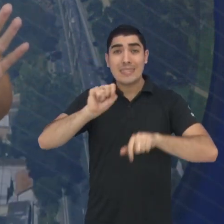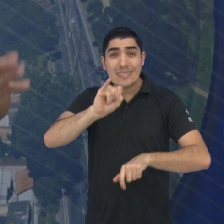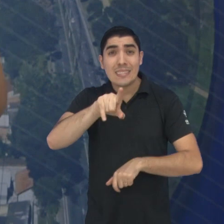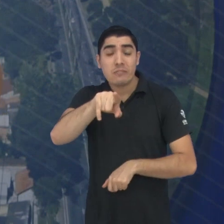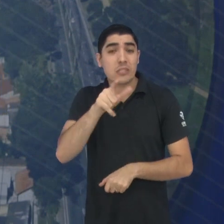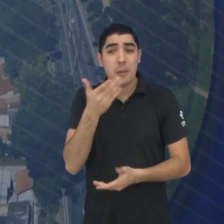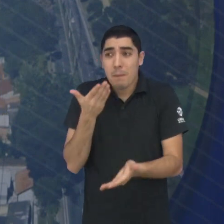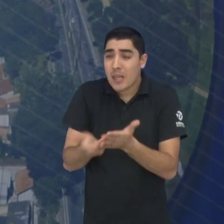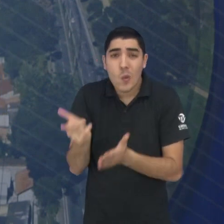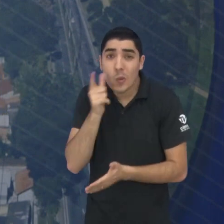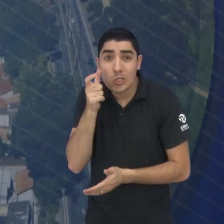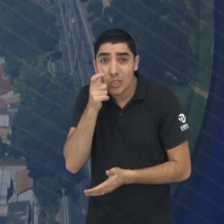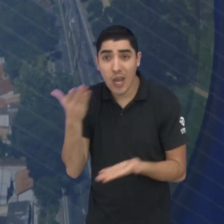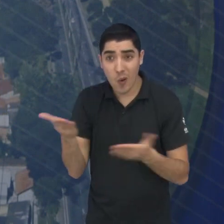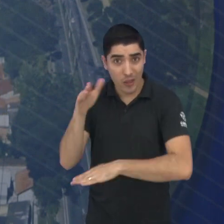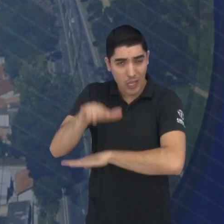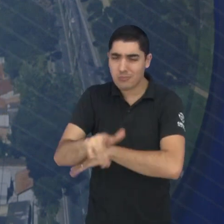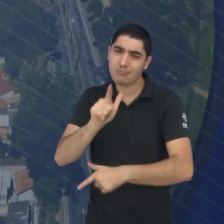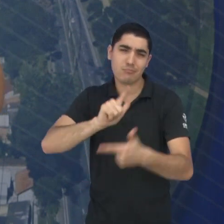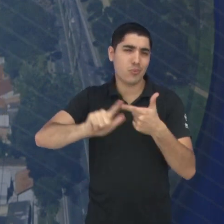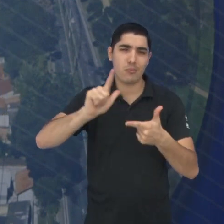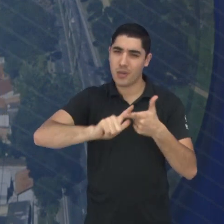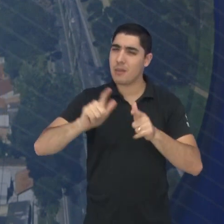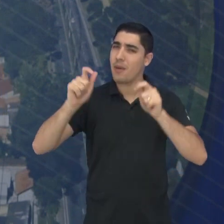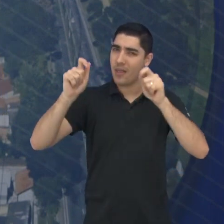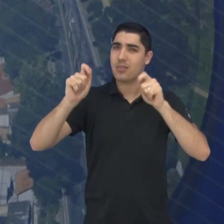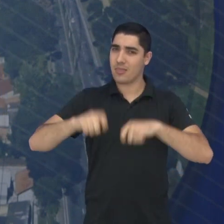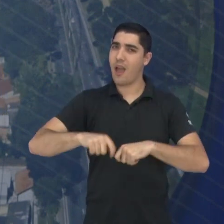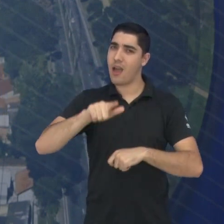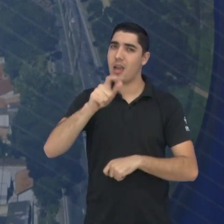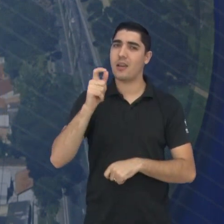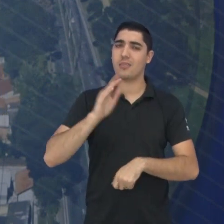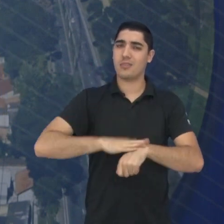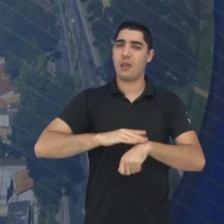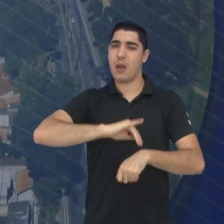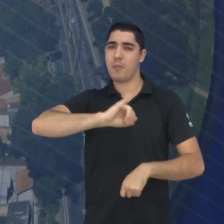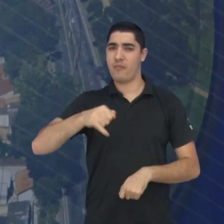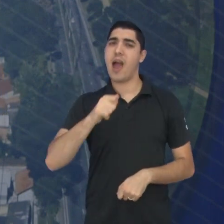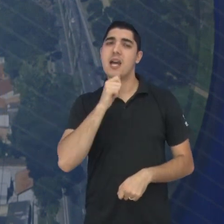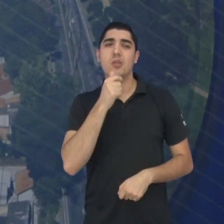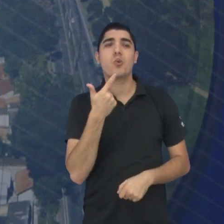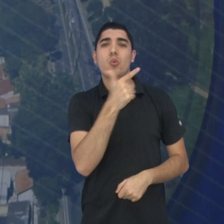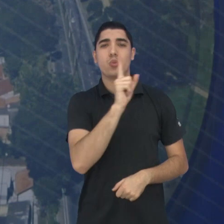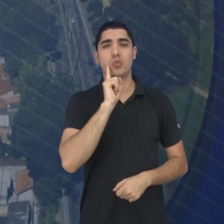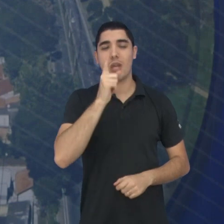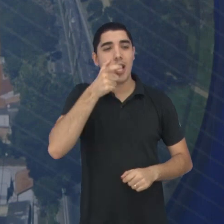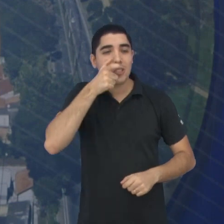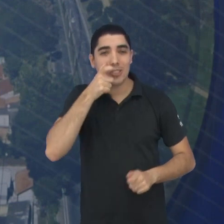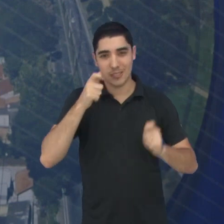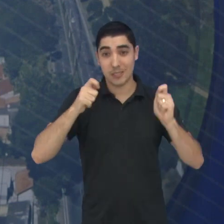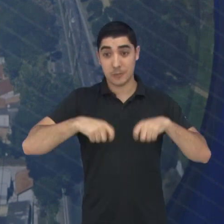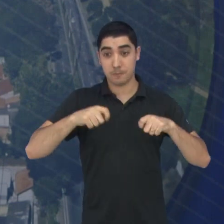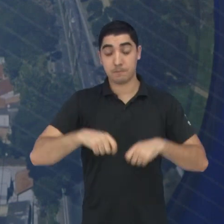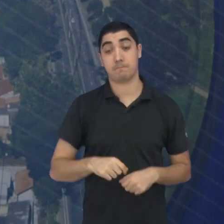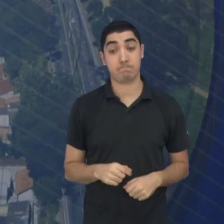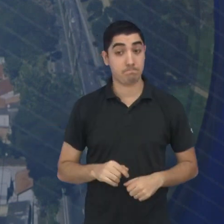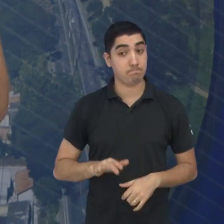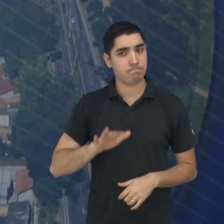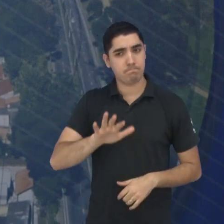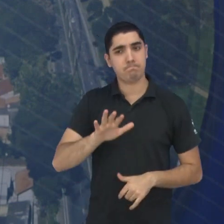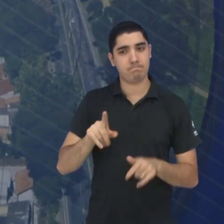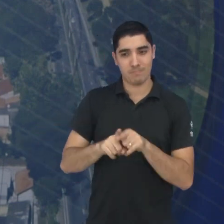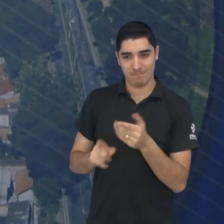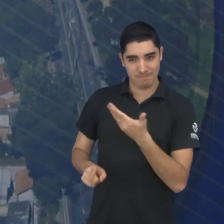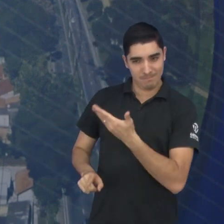Diálogos agora, não viu desde o começo, não tem problema, ainda dá tempo de assistir. Frediano, a gente viu um relato, até que a